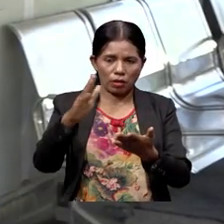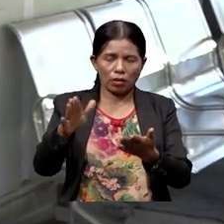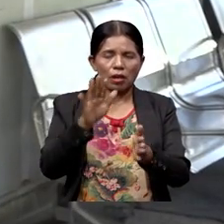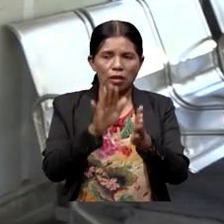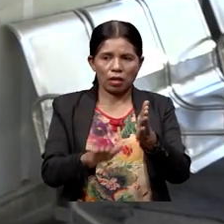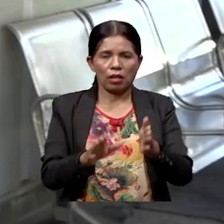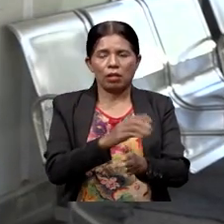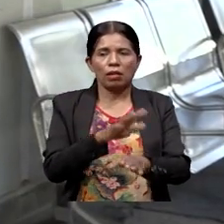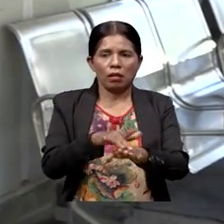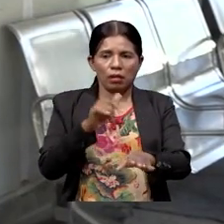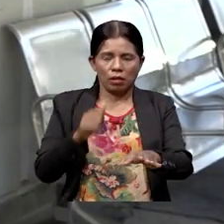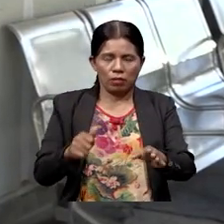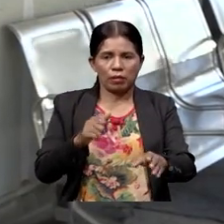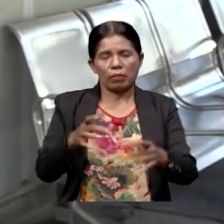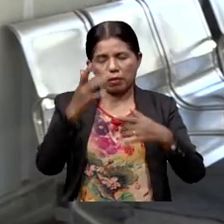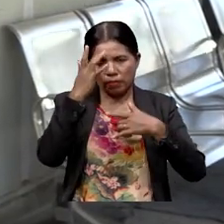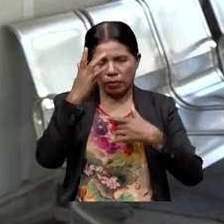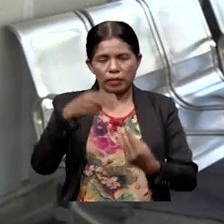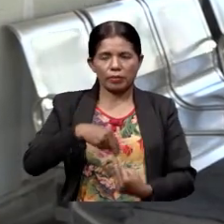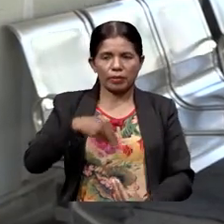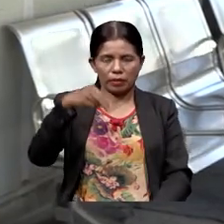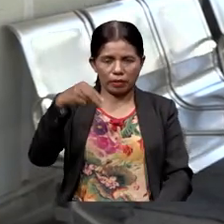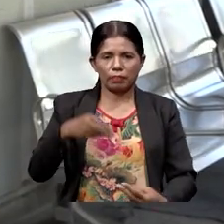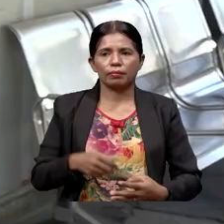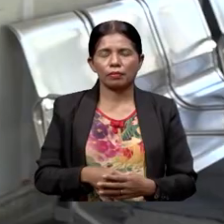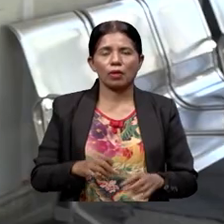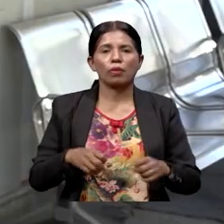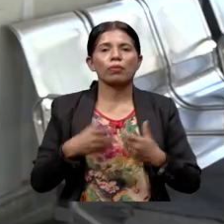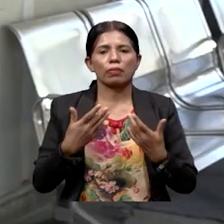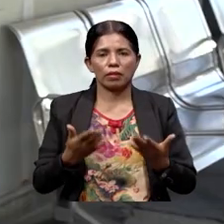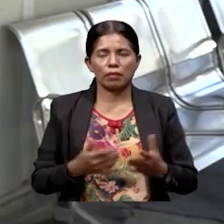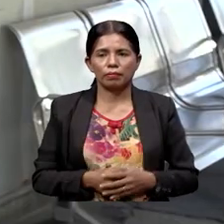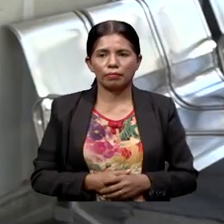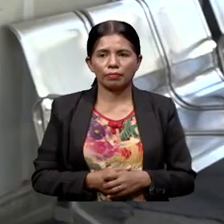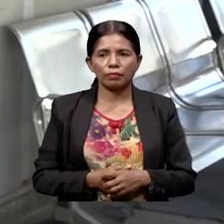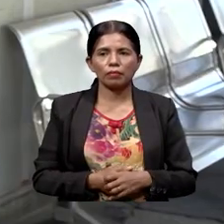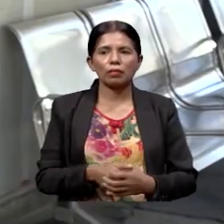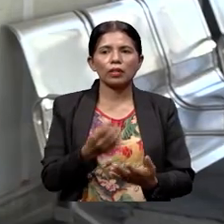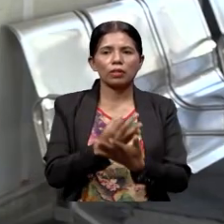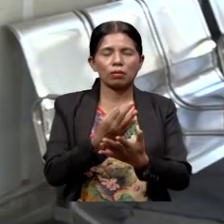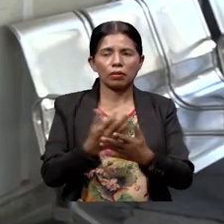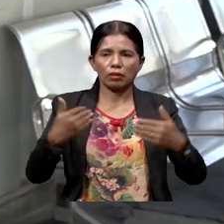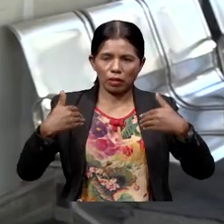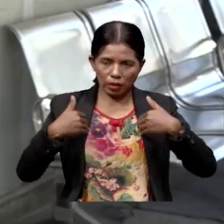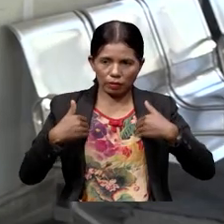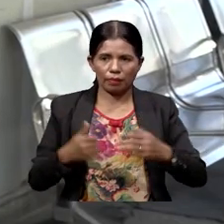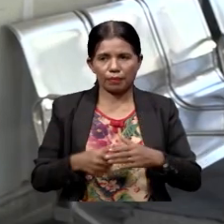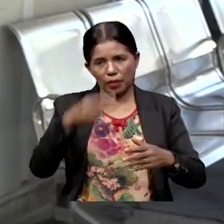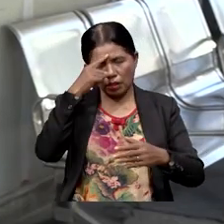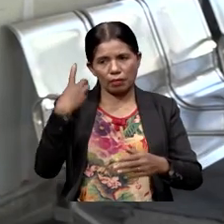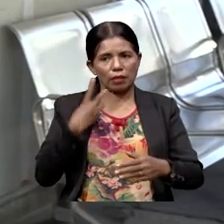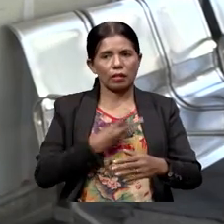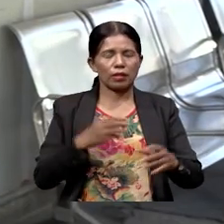ira né, mas afeta ba a malnutrição. Nebe o insa, orçamento ne ia hela, também ita la